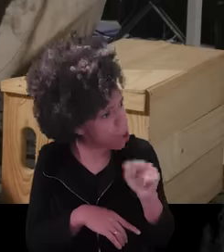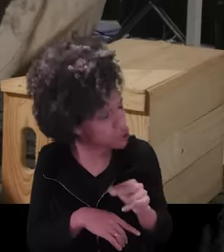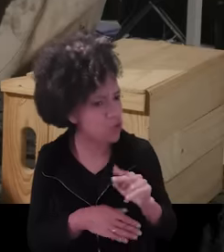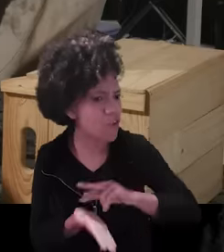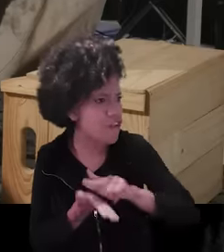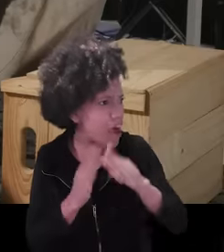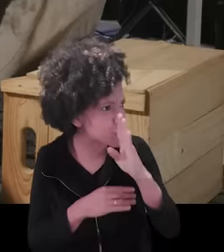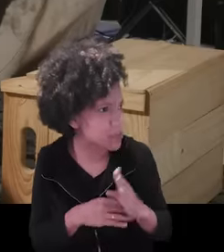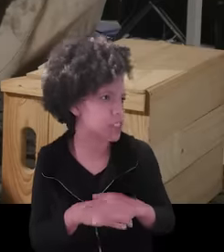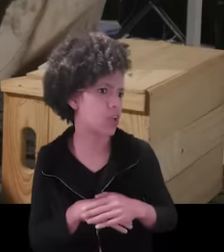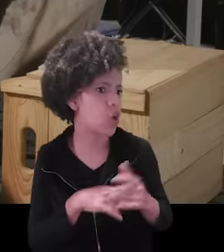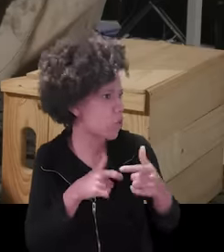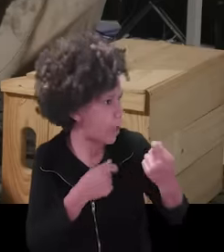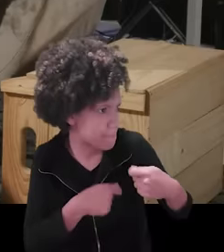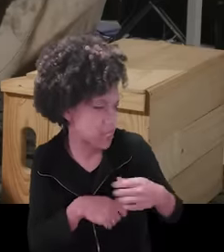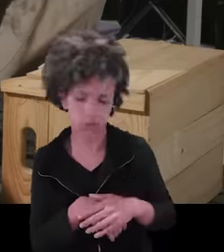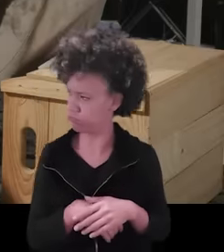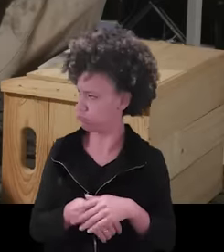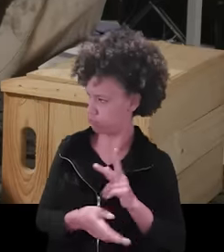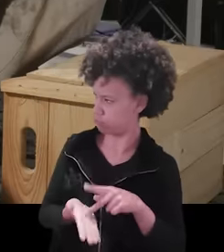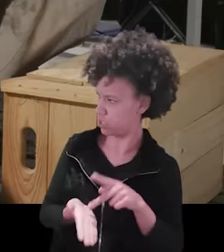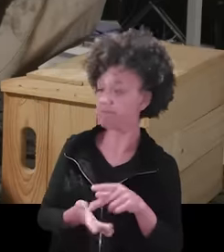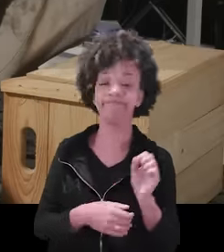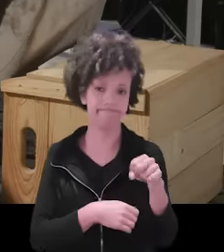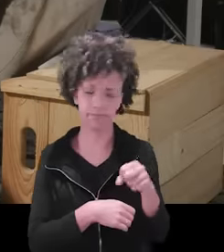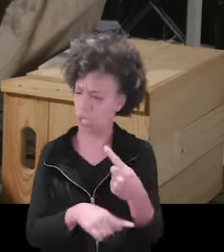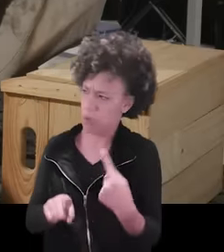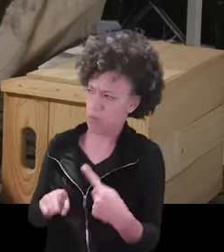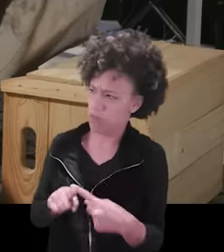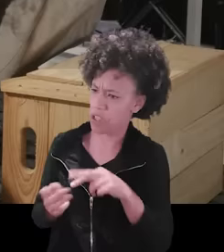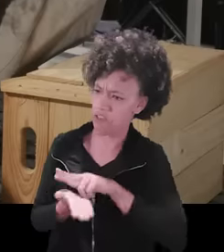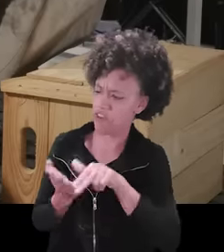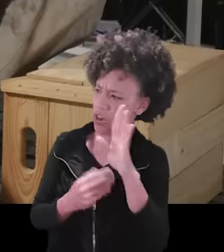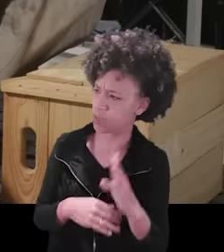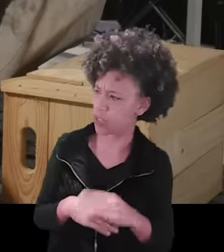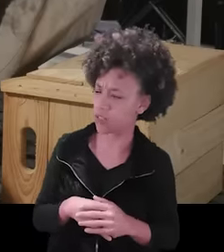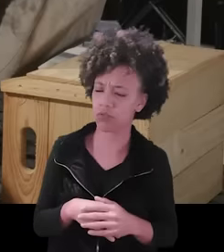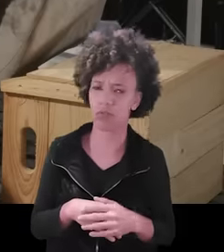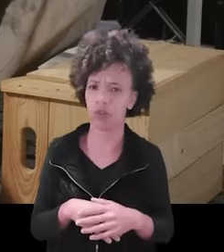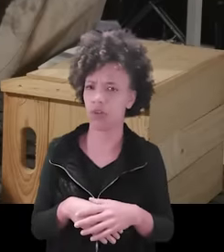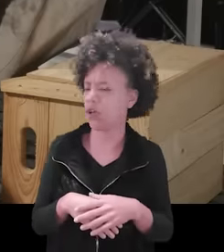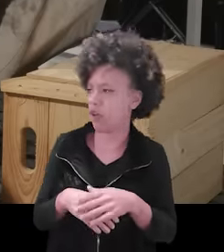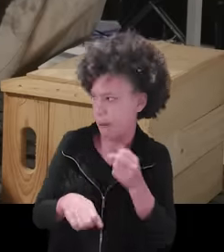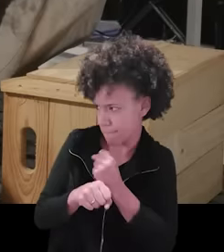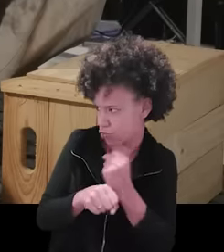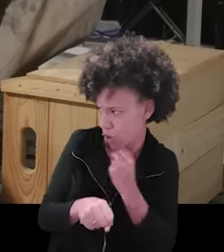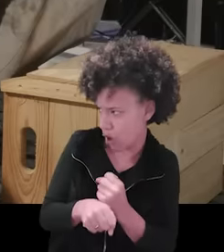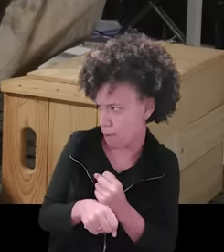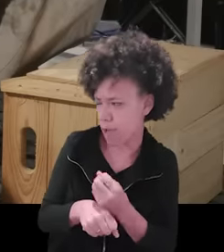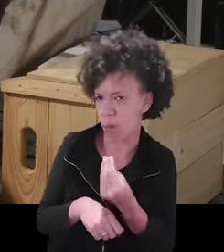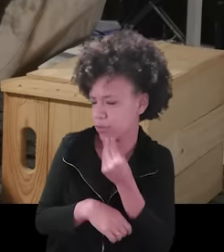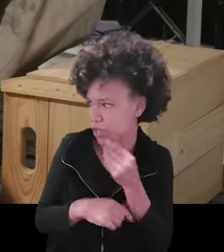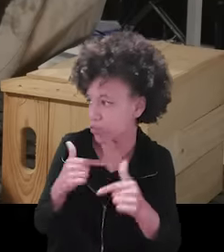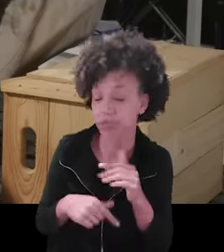tem muito brasileiro é um lugar que precisa de a gente beijo para atender é porque tem tanto lá tem tem um espaço mão